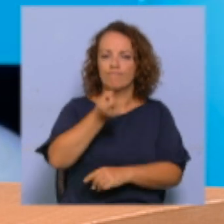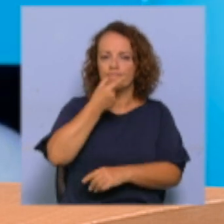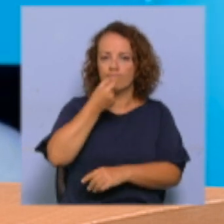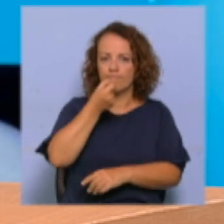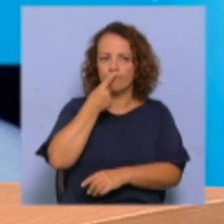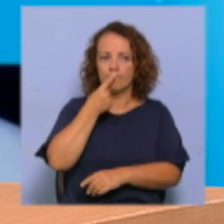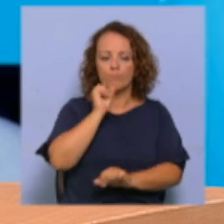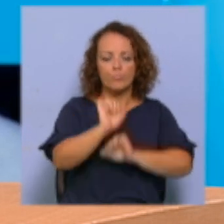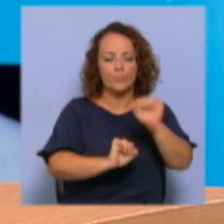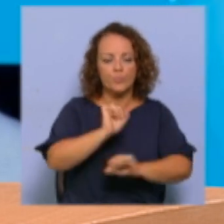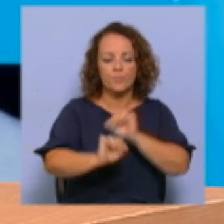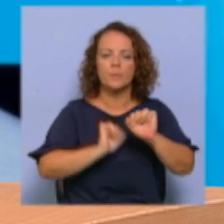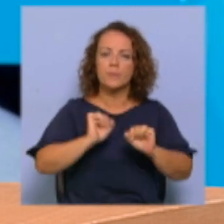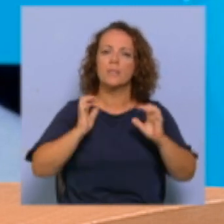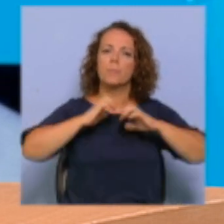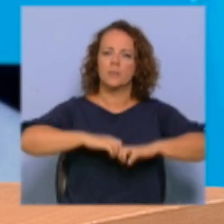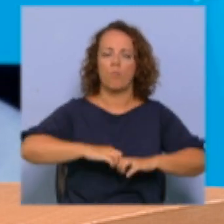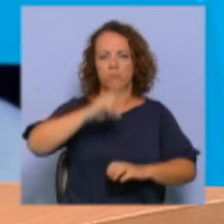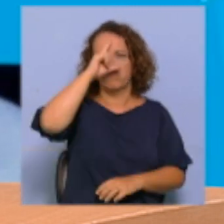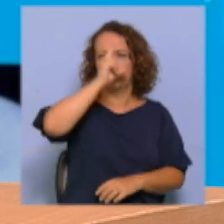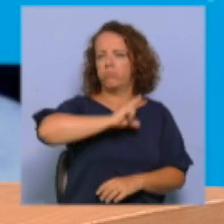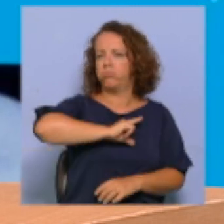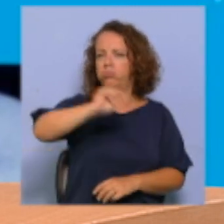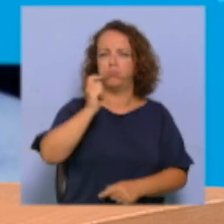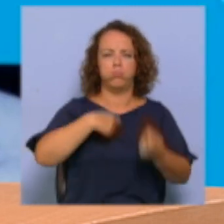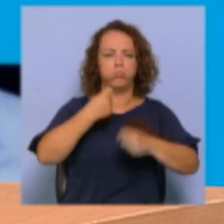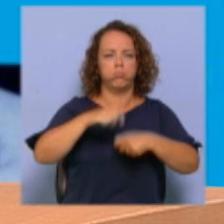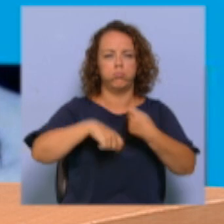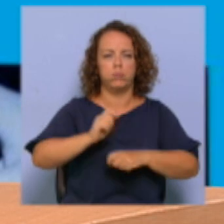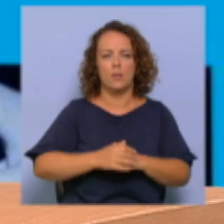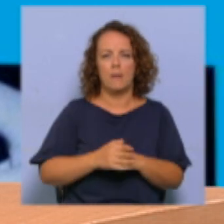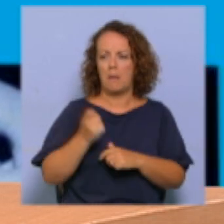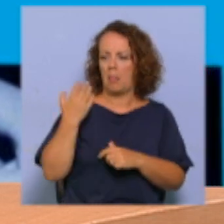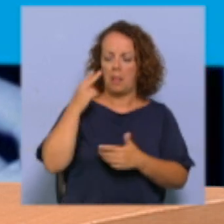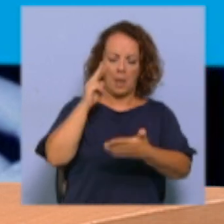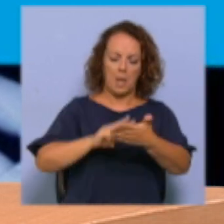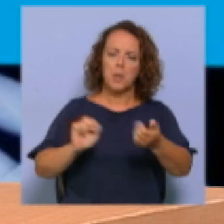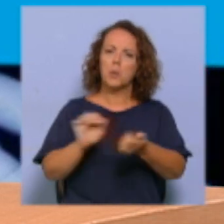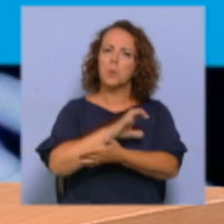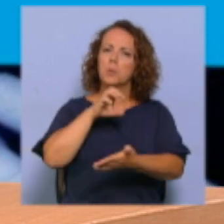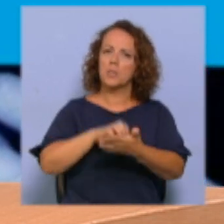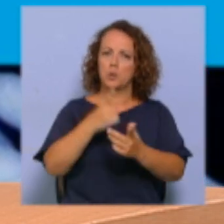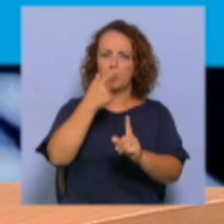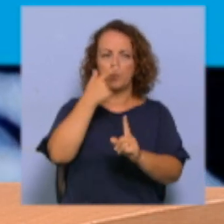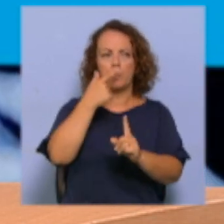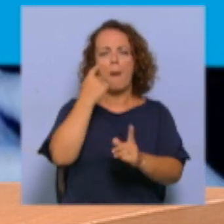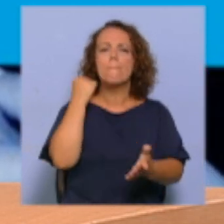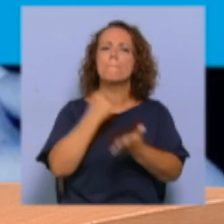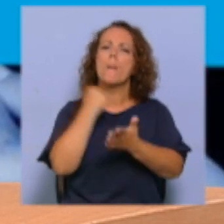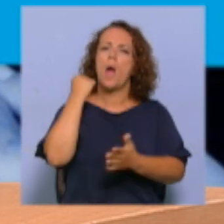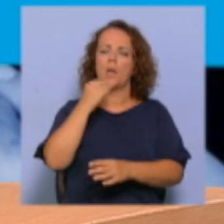coisas deste género subiu em flecha. Há uns dias até li uma notícia que há uma conhecida marca muito